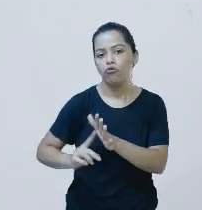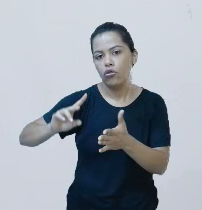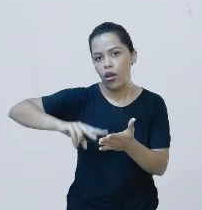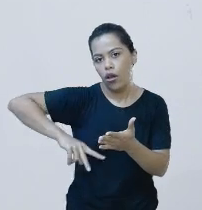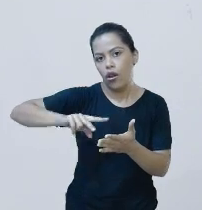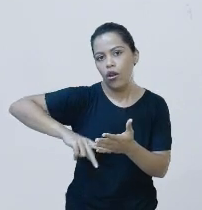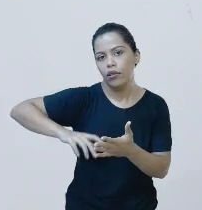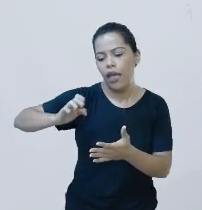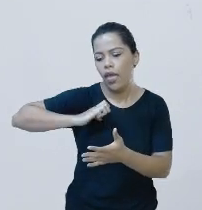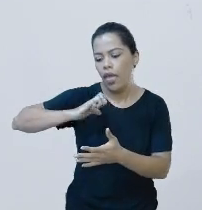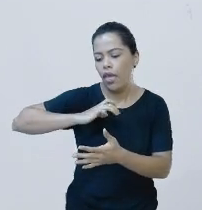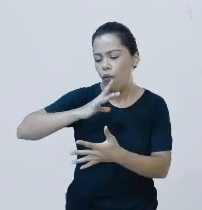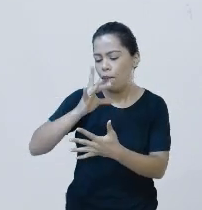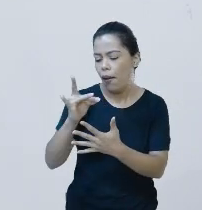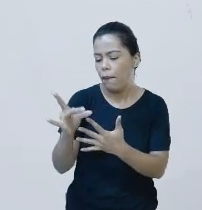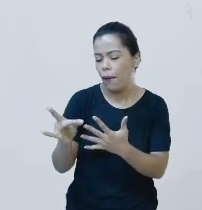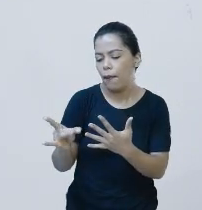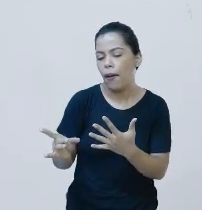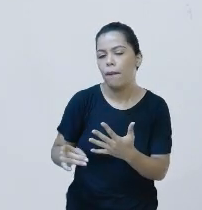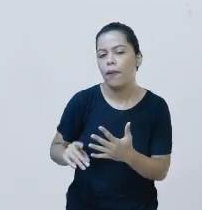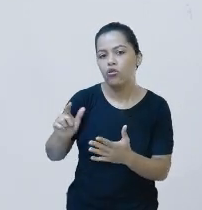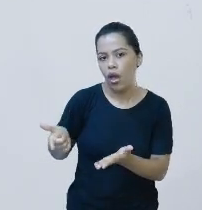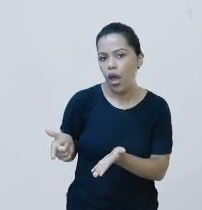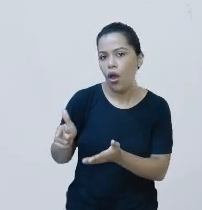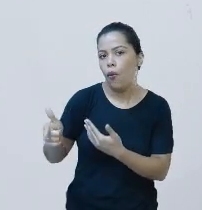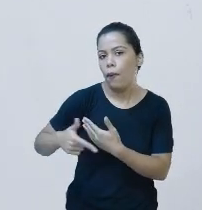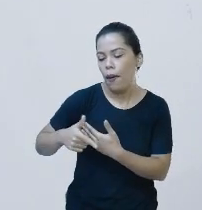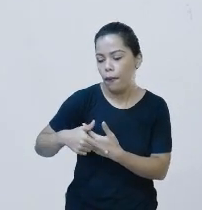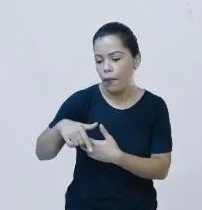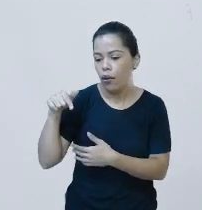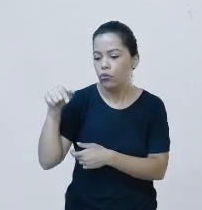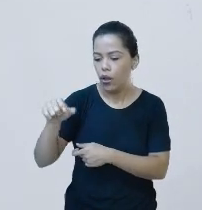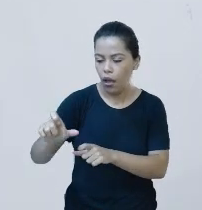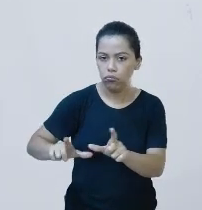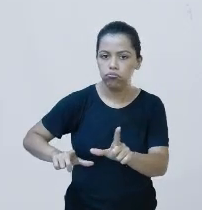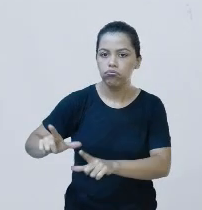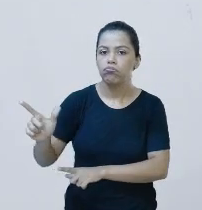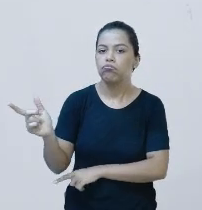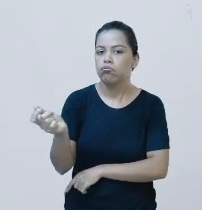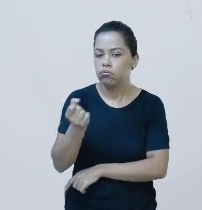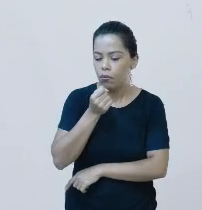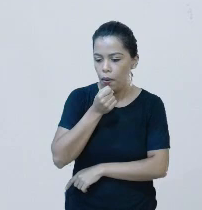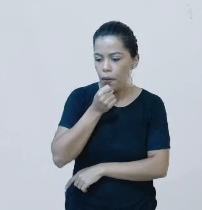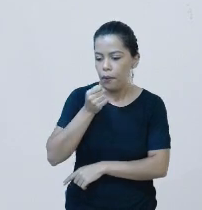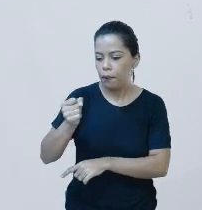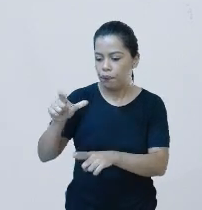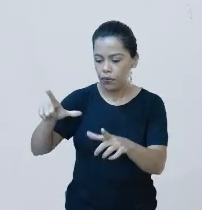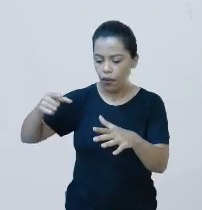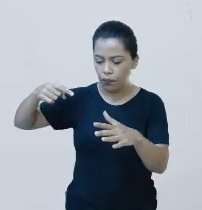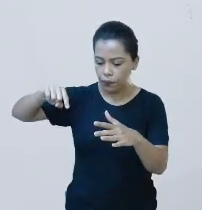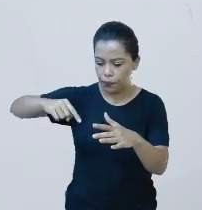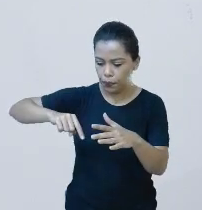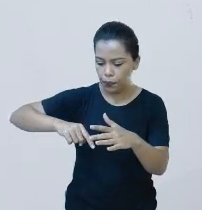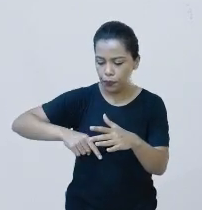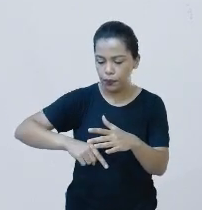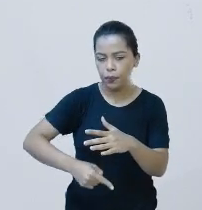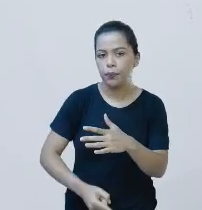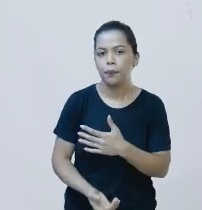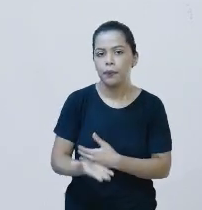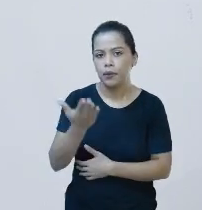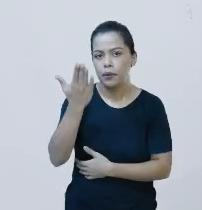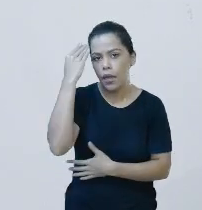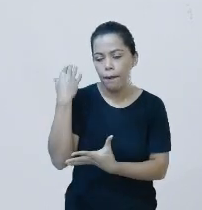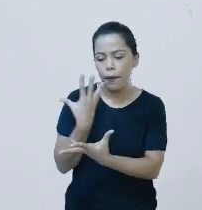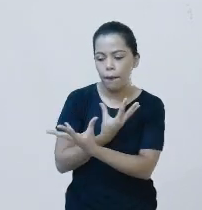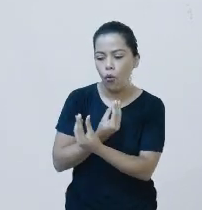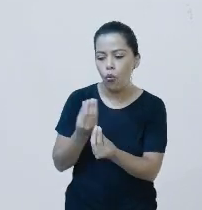riqueza de detalhes. Já é o papel de quê? Da reportagem. É mergulhar ali naquela notícia, se